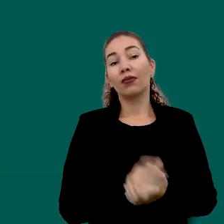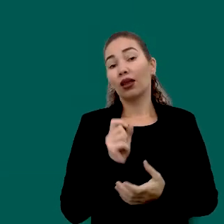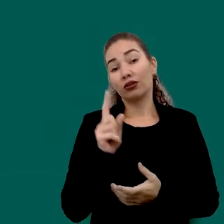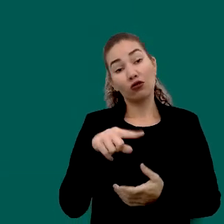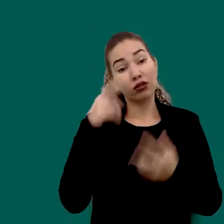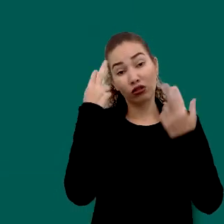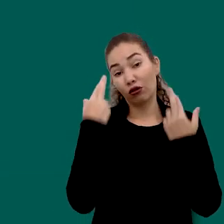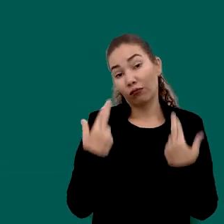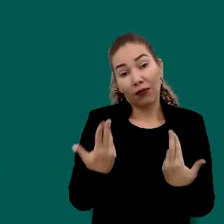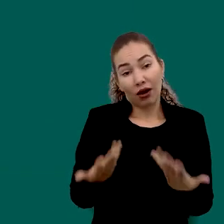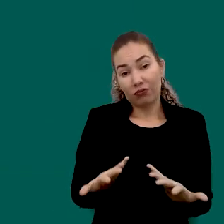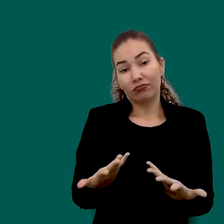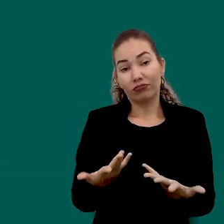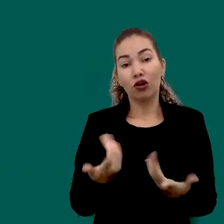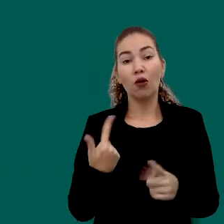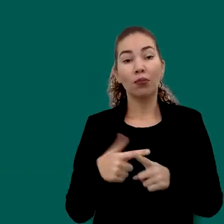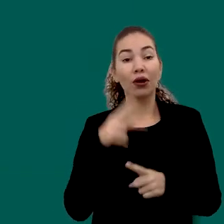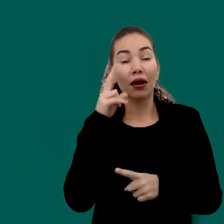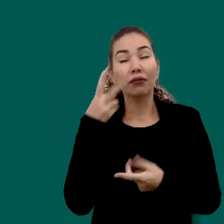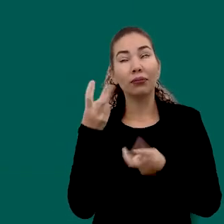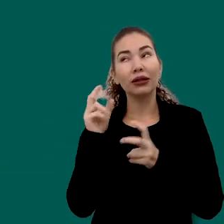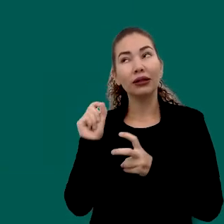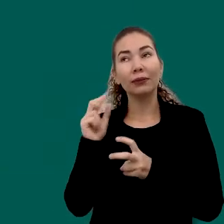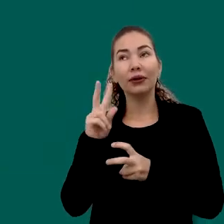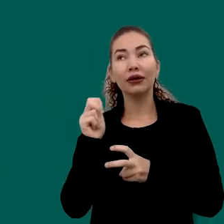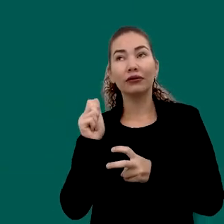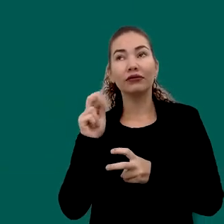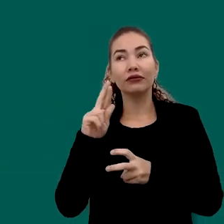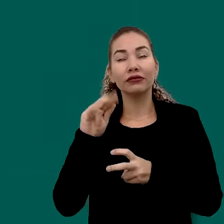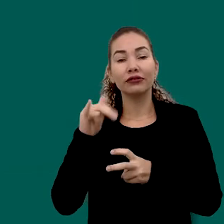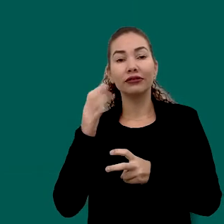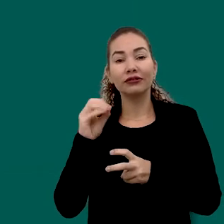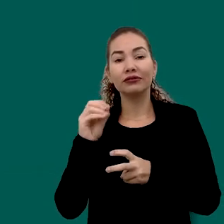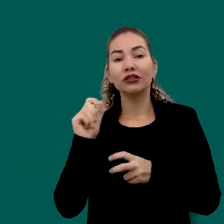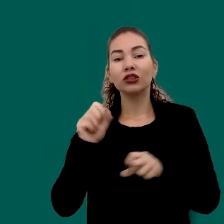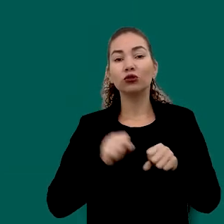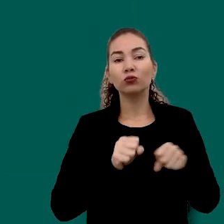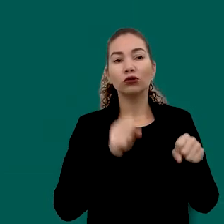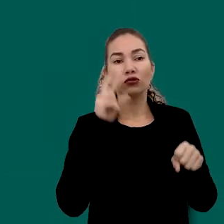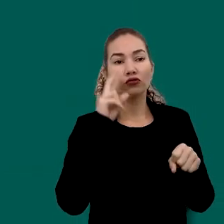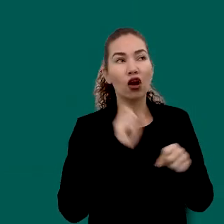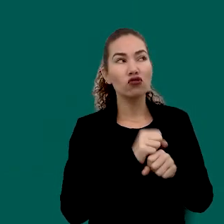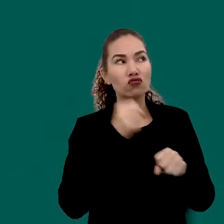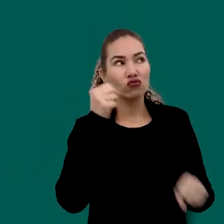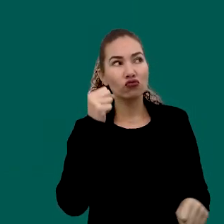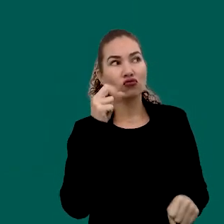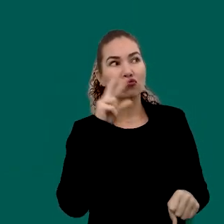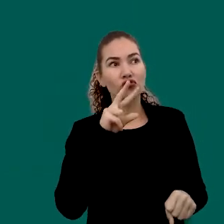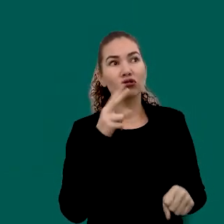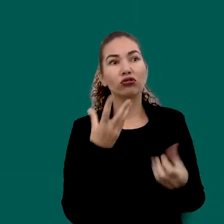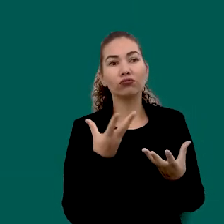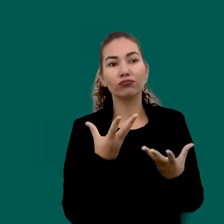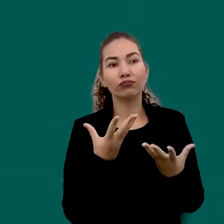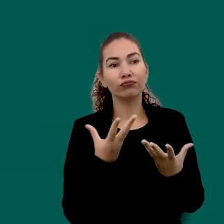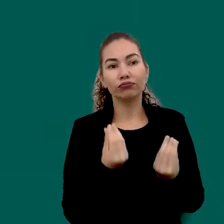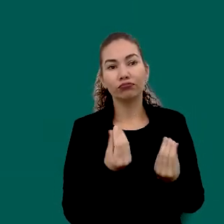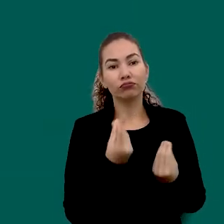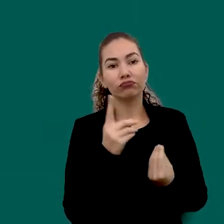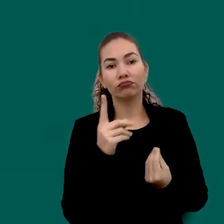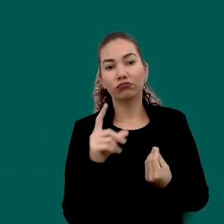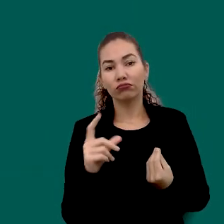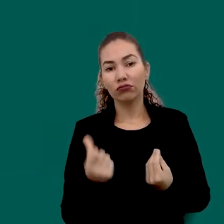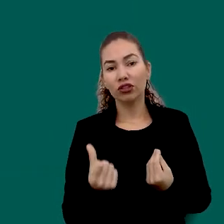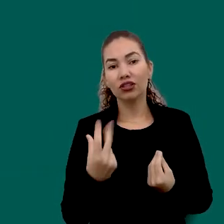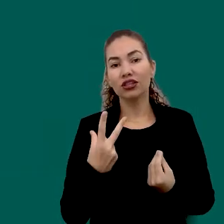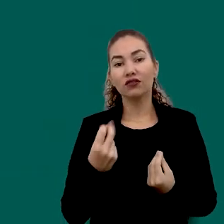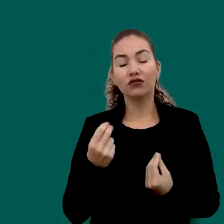é normal, porque a gente olha ali, o varejo, quem vê de fora e vê um supermercado e vê aquele negócio gigante com 16, 20